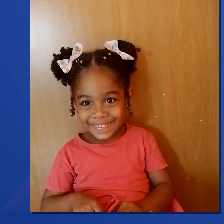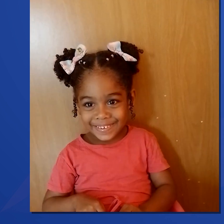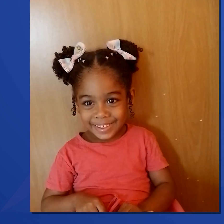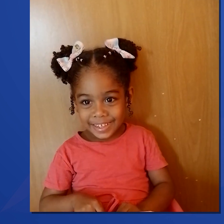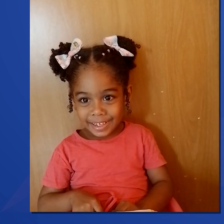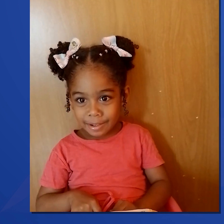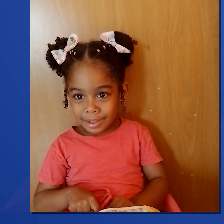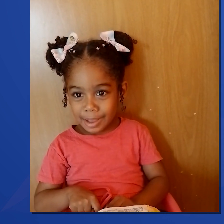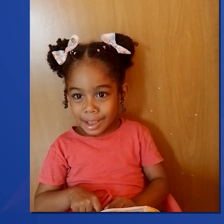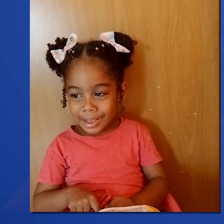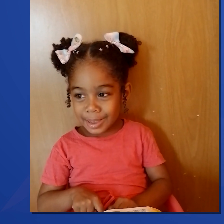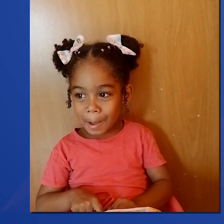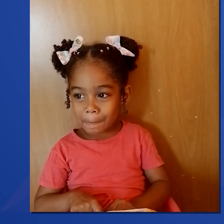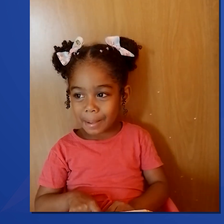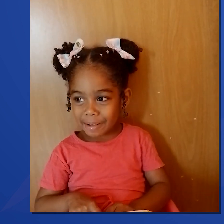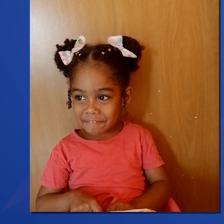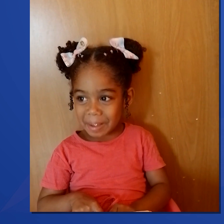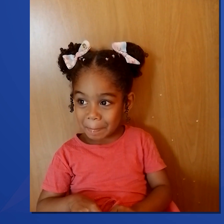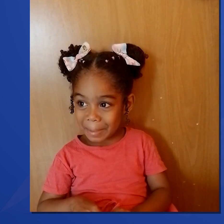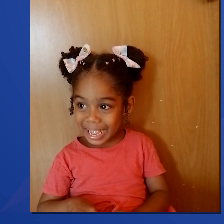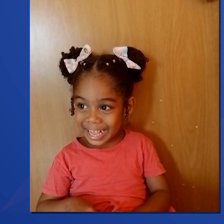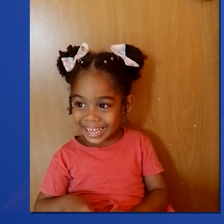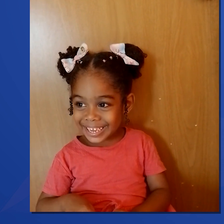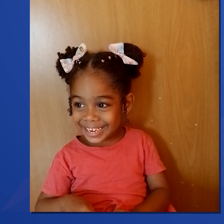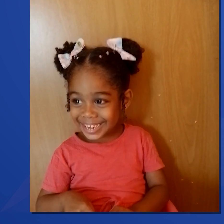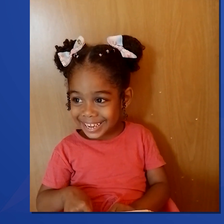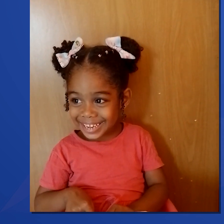que brevemente